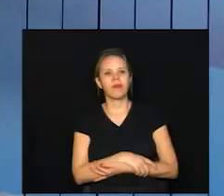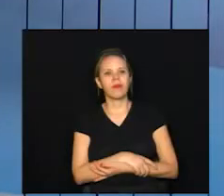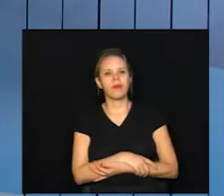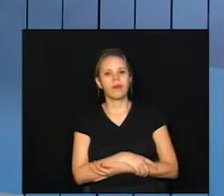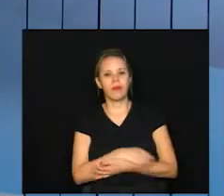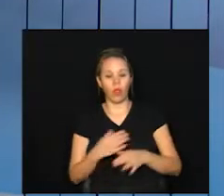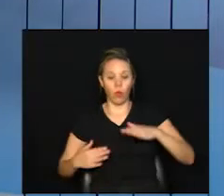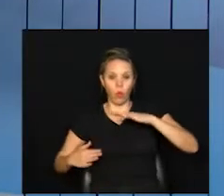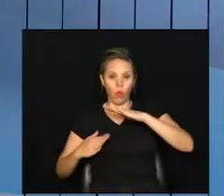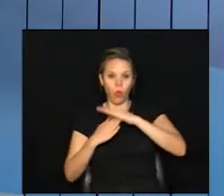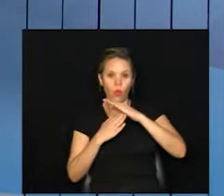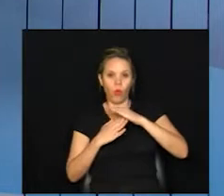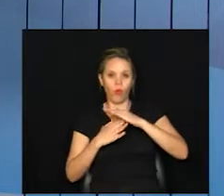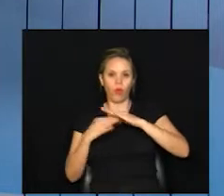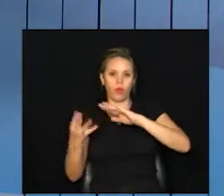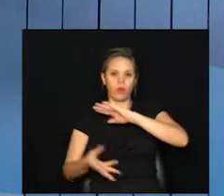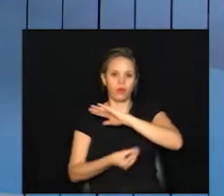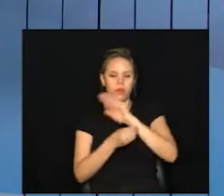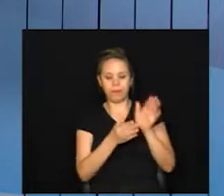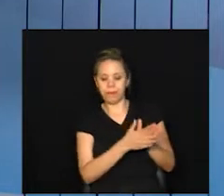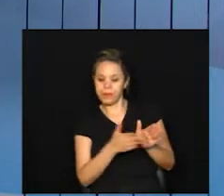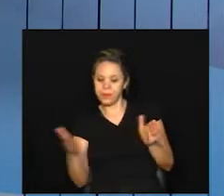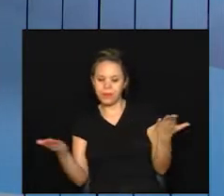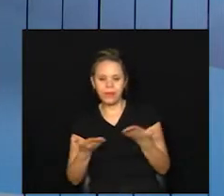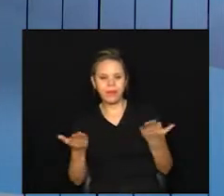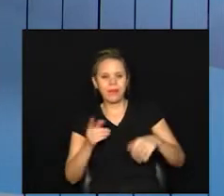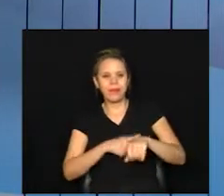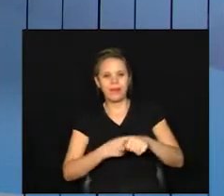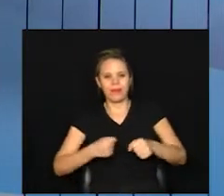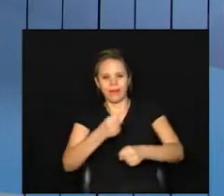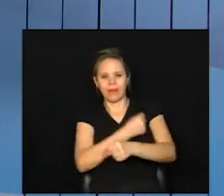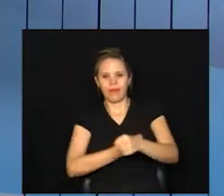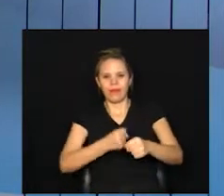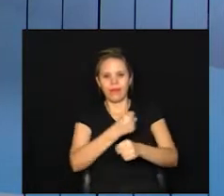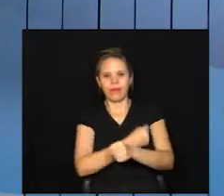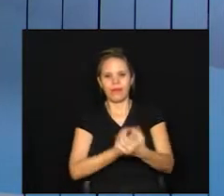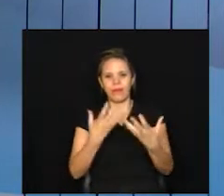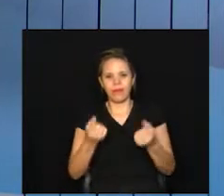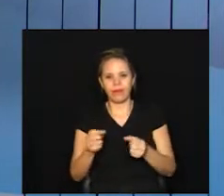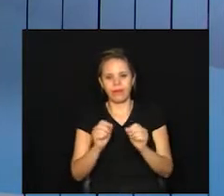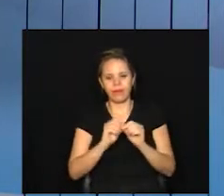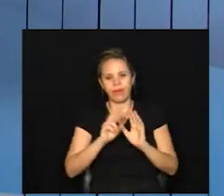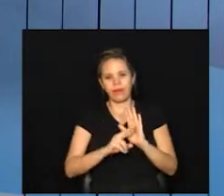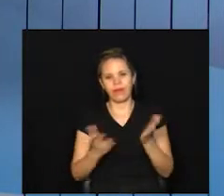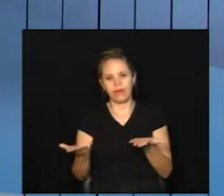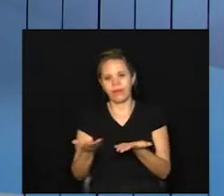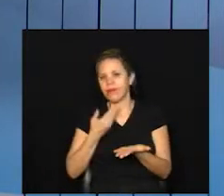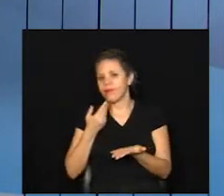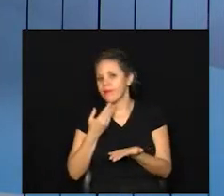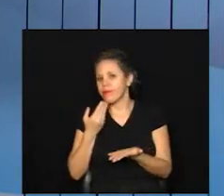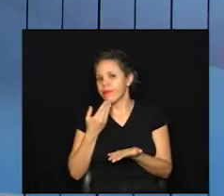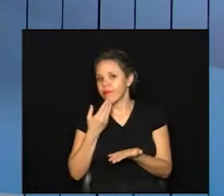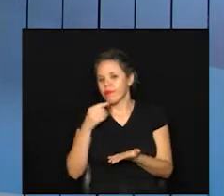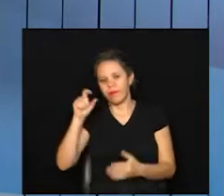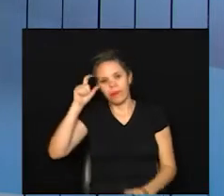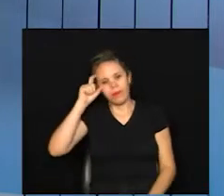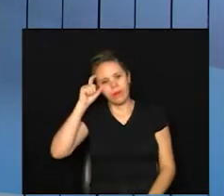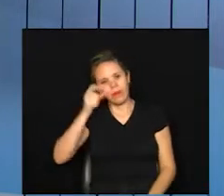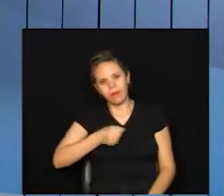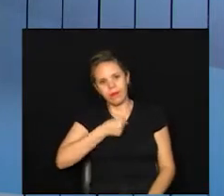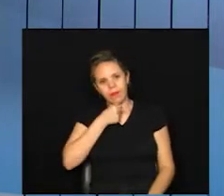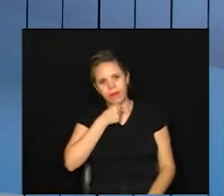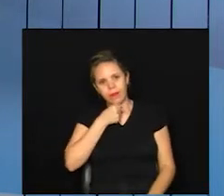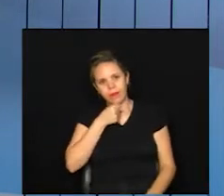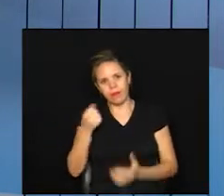Último bloco aqui do nosso Câmara Total e agora é hora de culinária. Vamos à receita do Cozinha Fácil com Michel Amorim